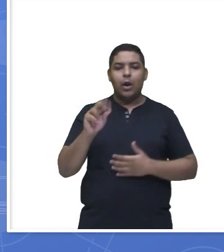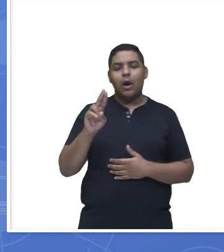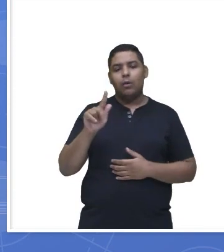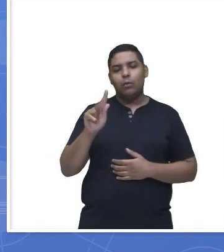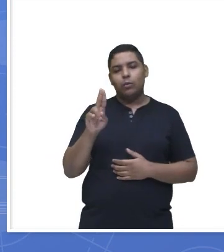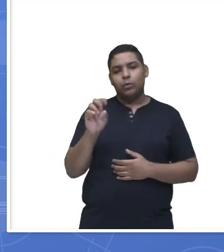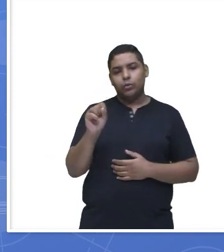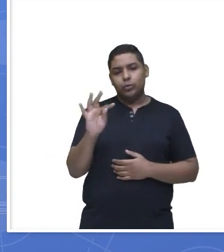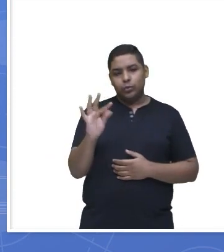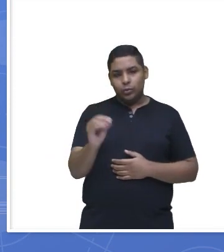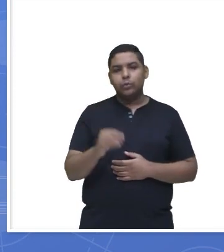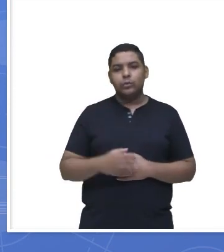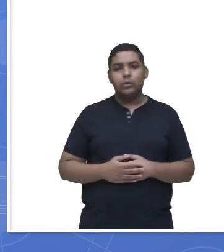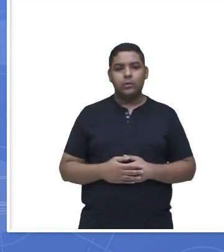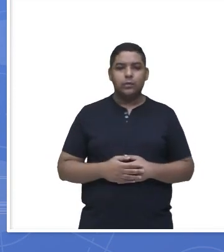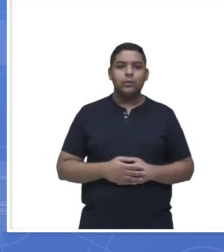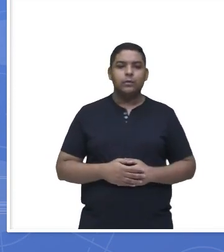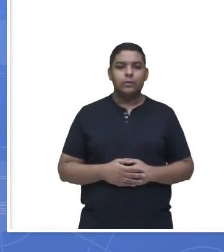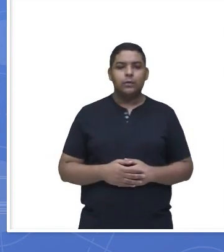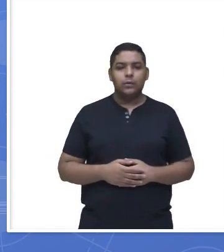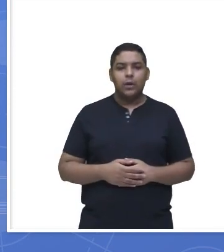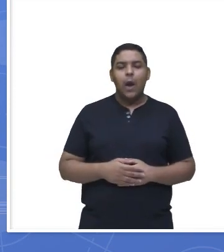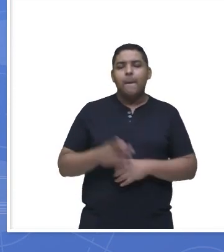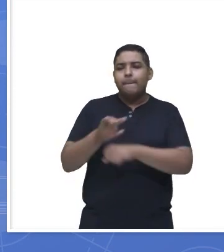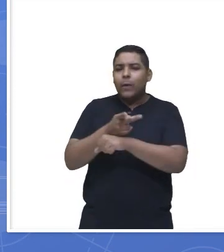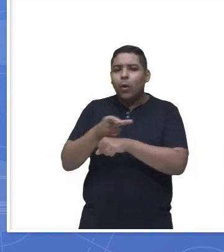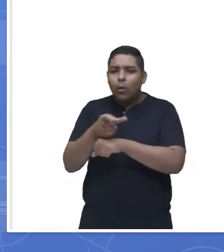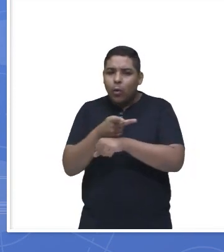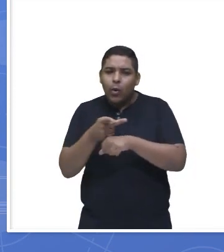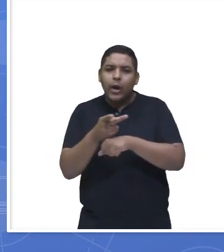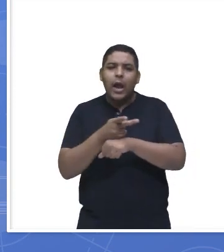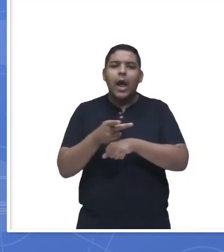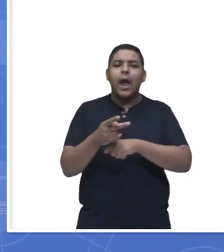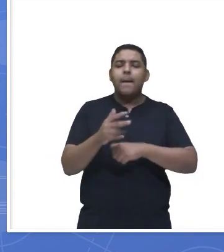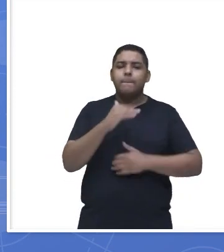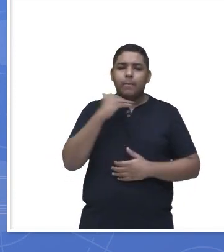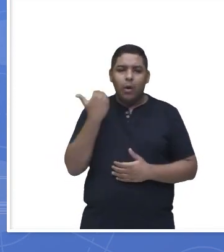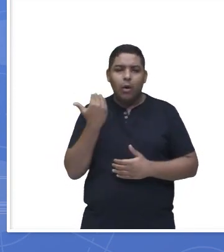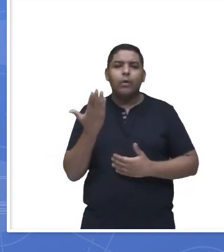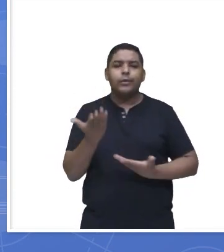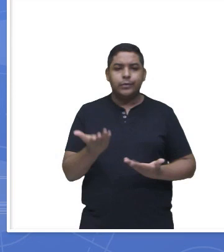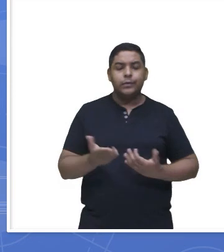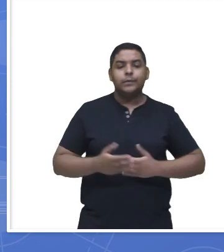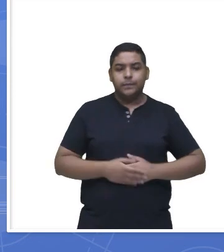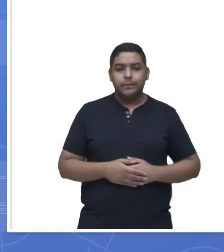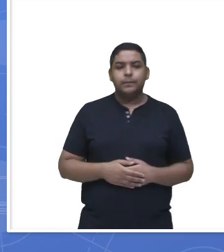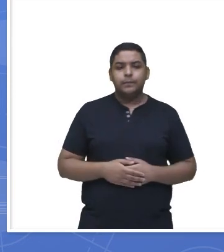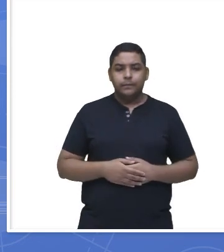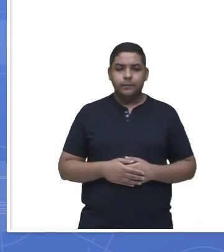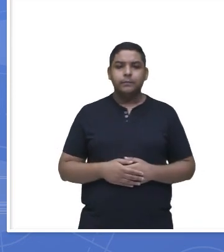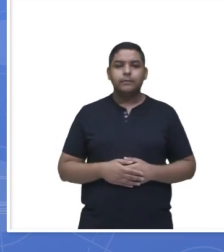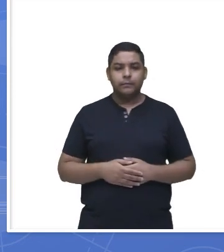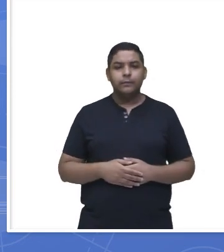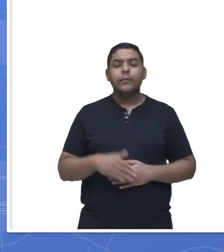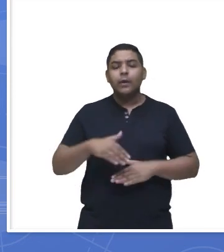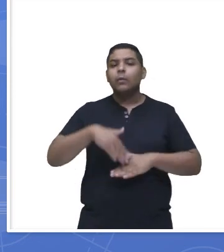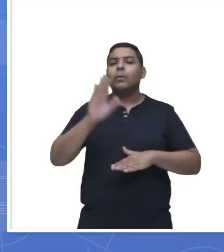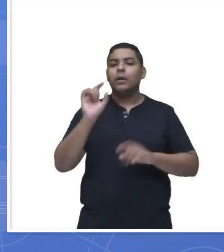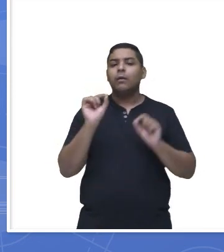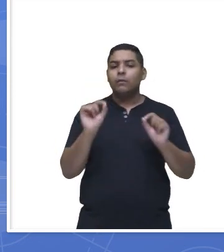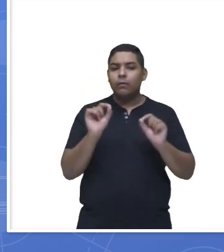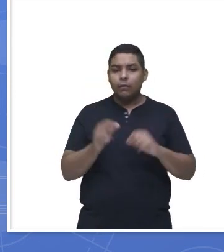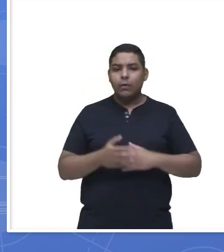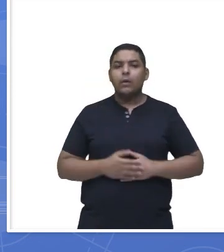essa coisa de chamar a morte, vamos assim dizer. Então, tudo isso sendo apresentado na obra de Augusto dos Anjos, aumentava ali,